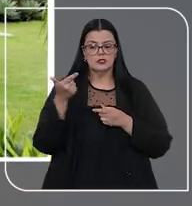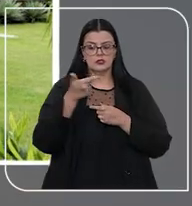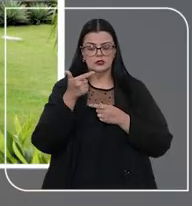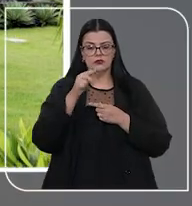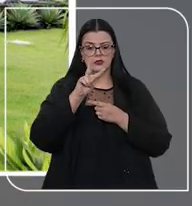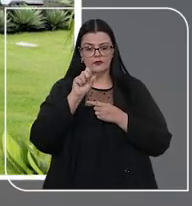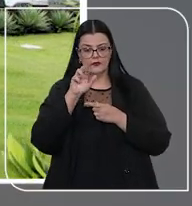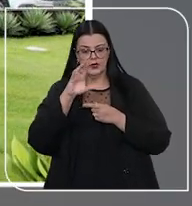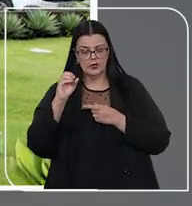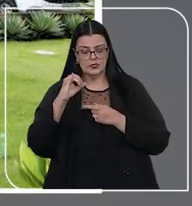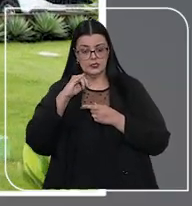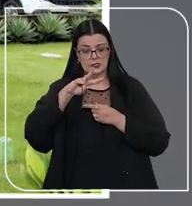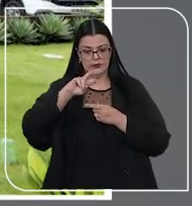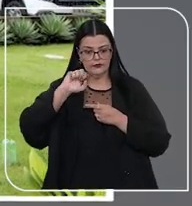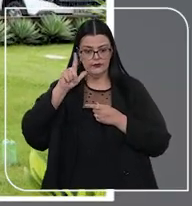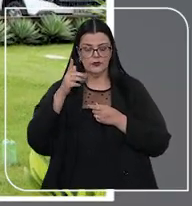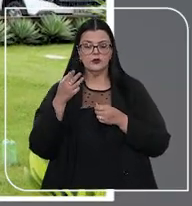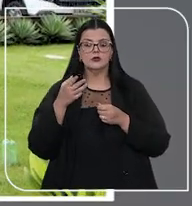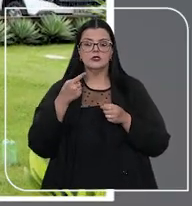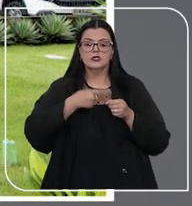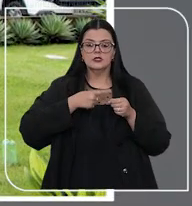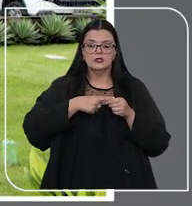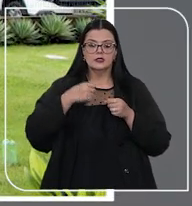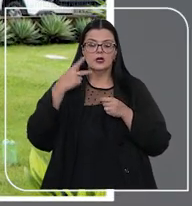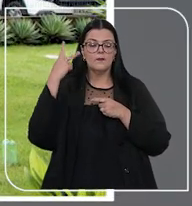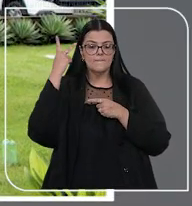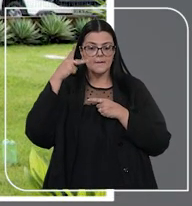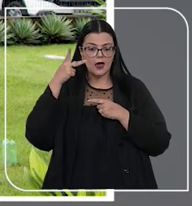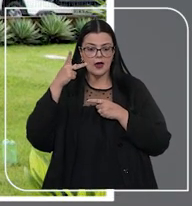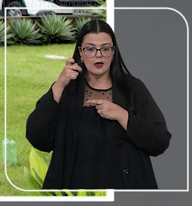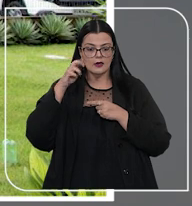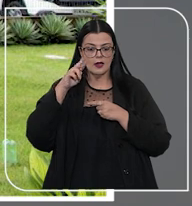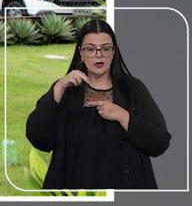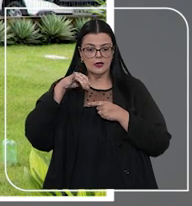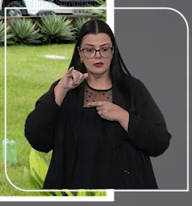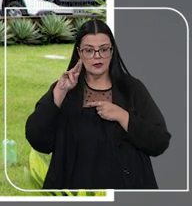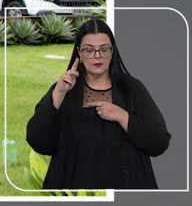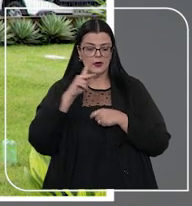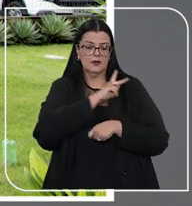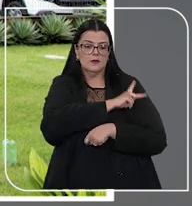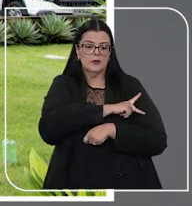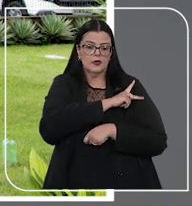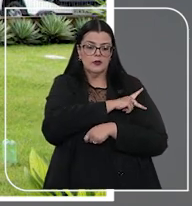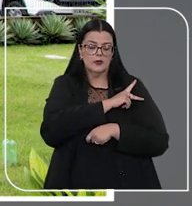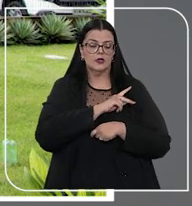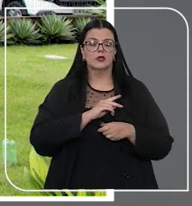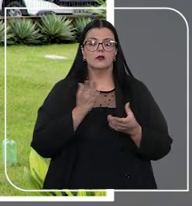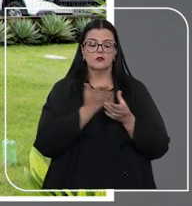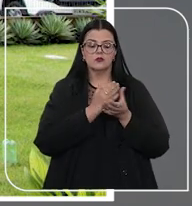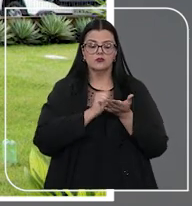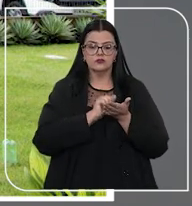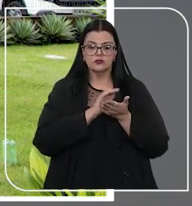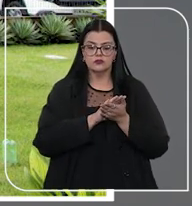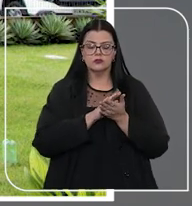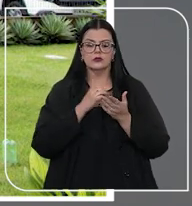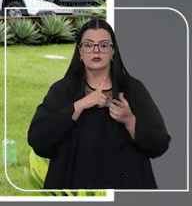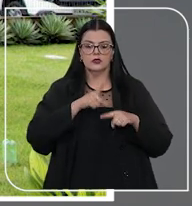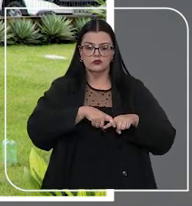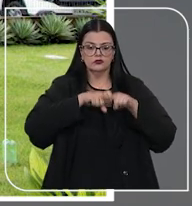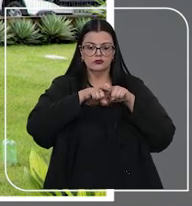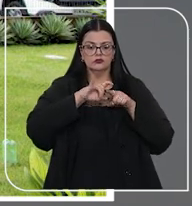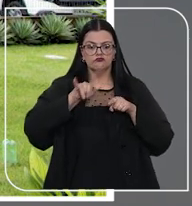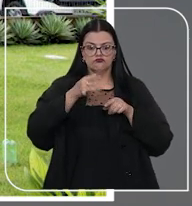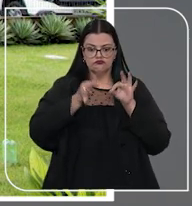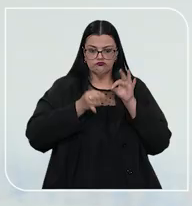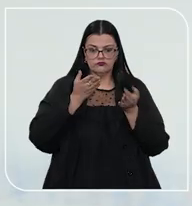segunda vara cível da comarca da cidade de Parnaíba, no Piauí, após o processo sobre uma dívida ter